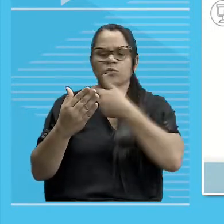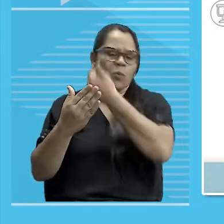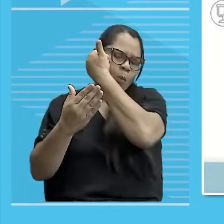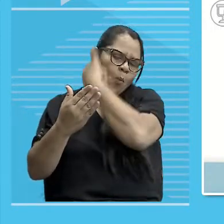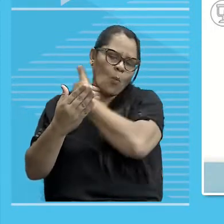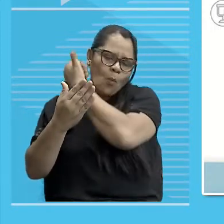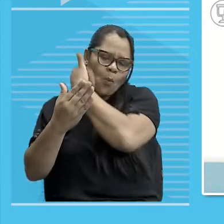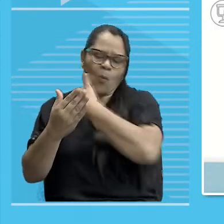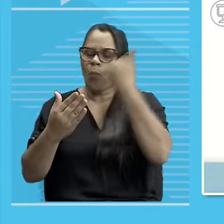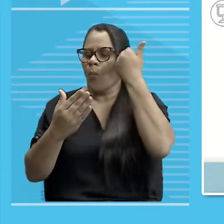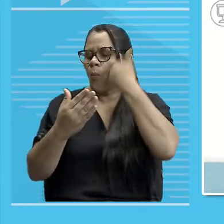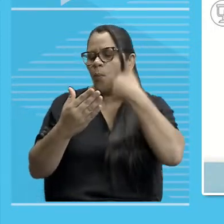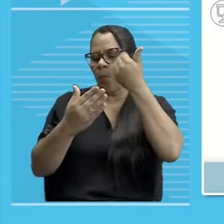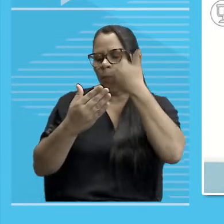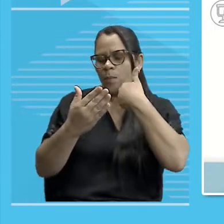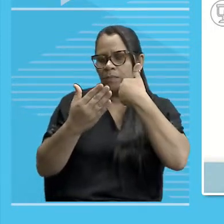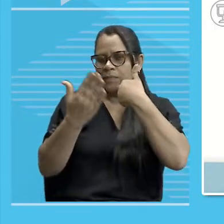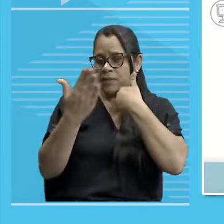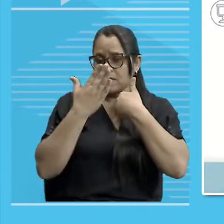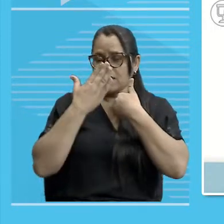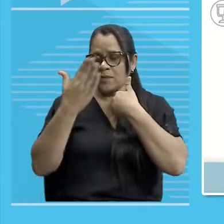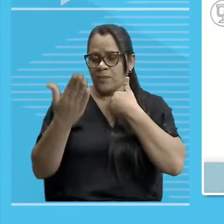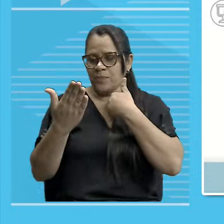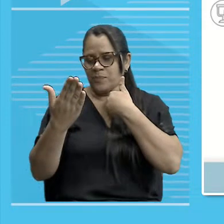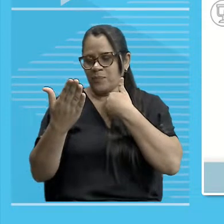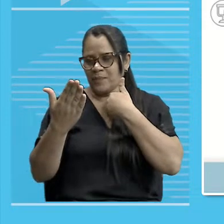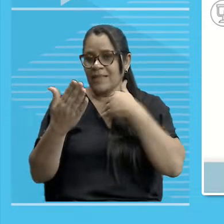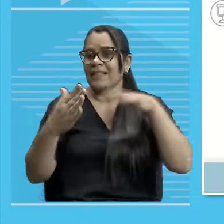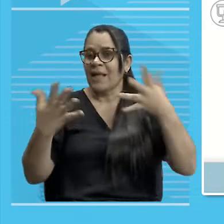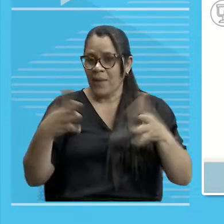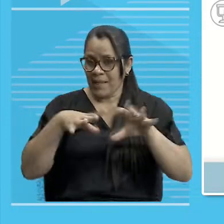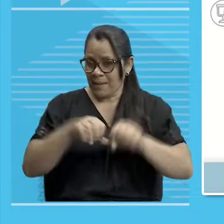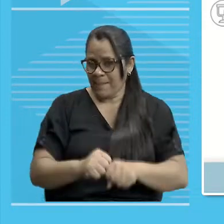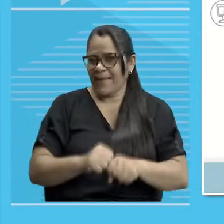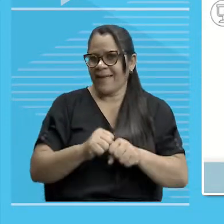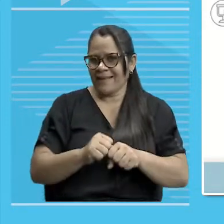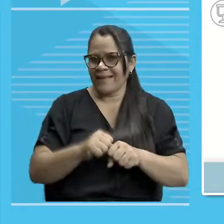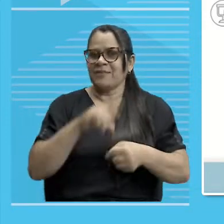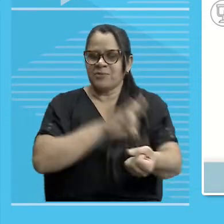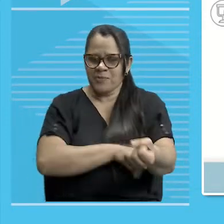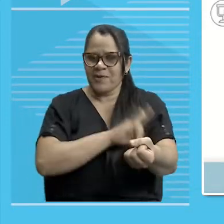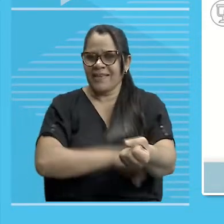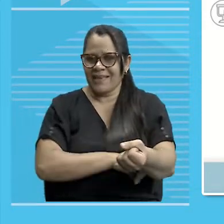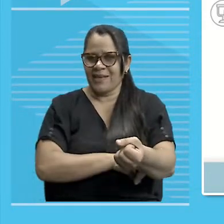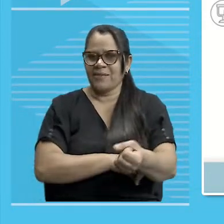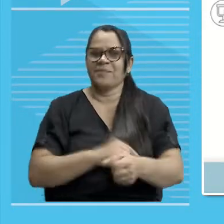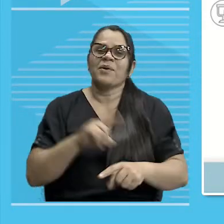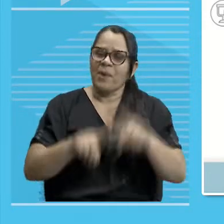barbeador. Eu olhei e disse, cadê esse aqui? Então, tá lá no outro banheiro. Ah, rapaz, mas não tô dizendo mesmo. Tá vendo?